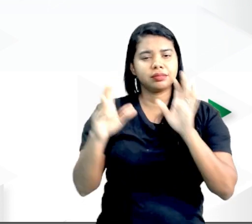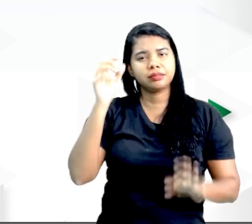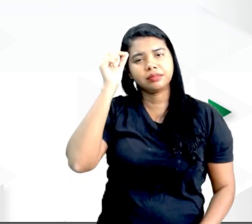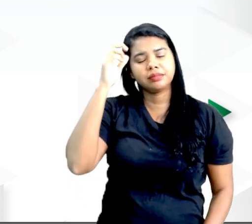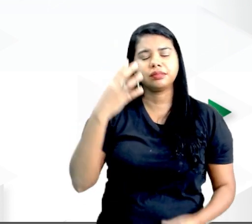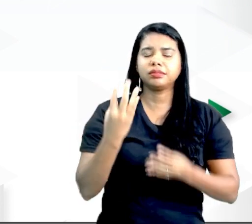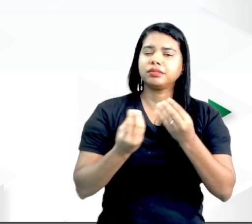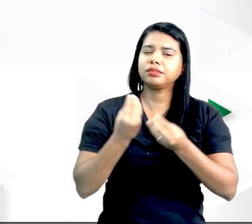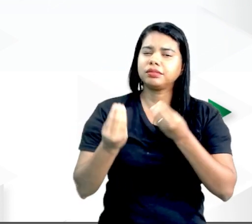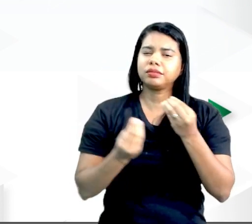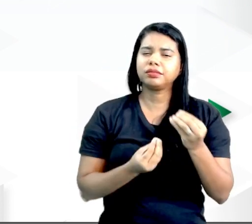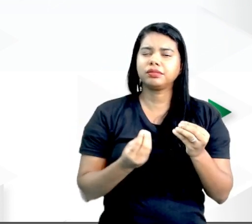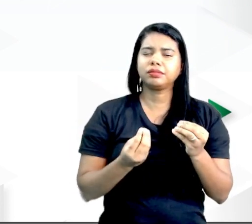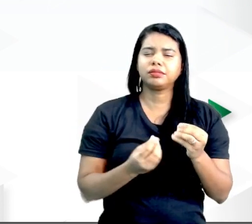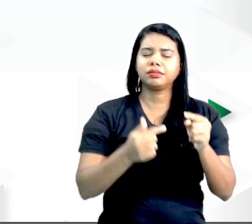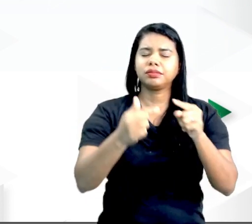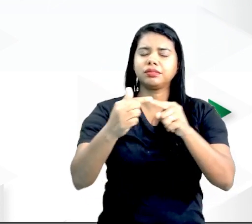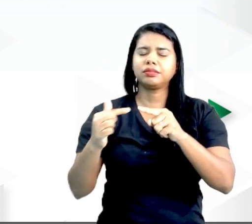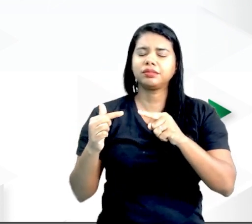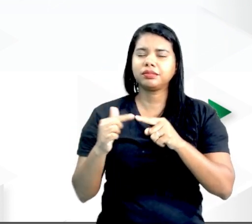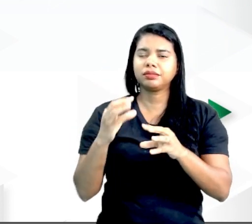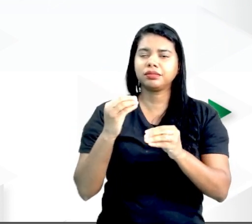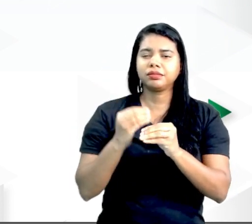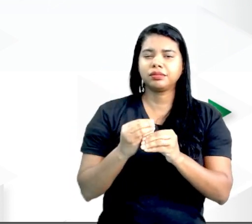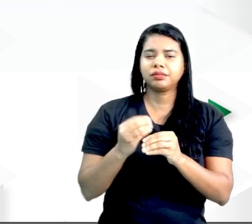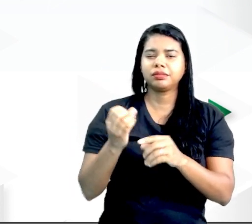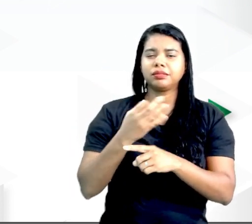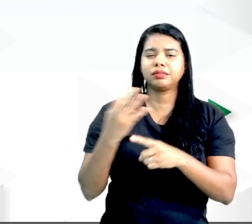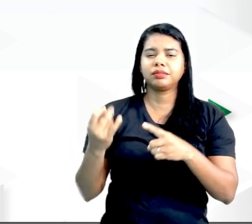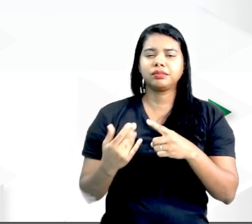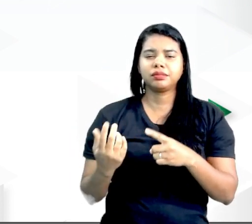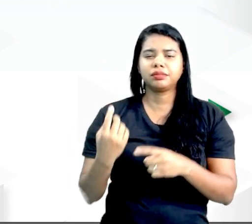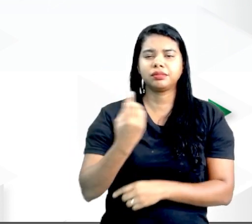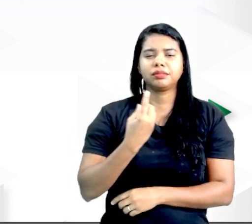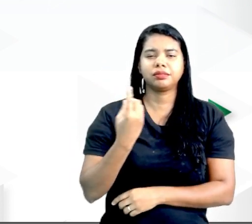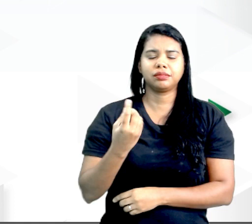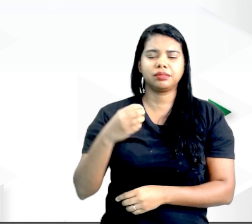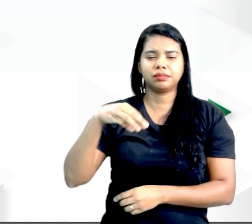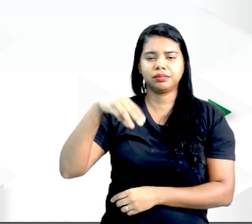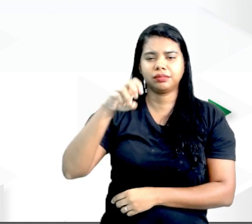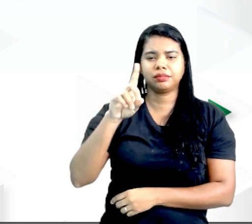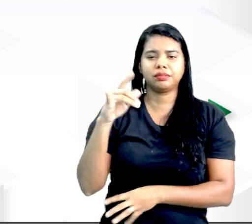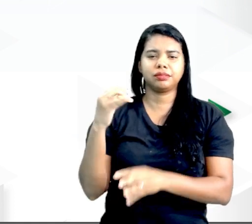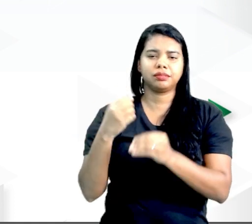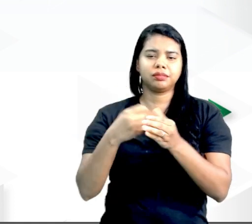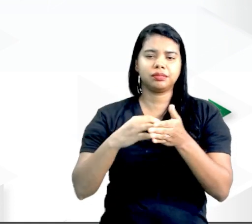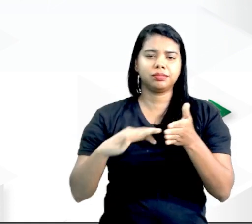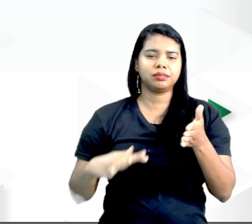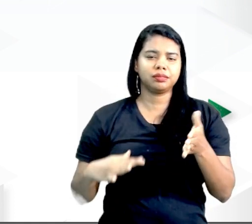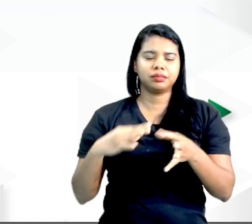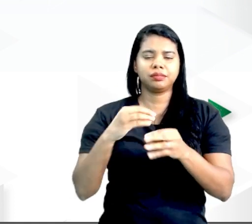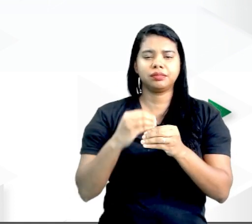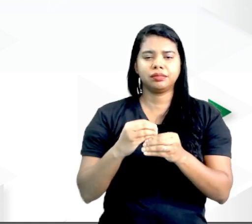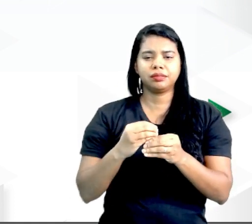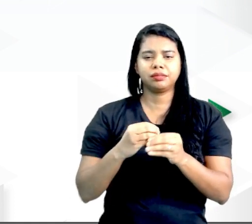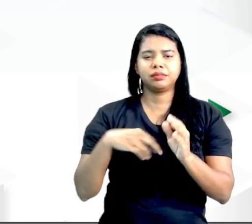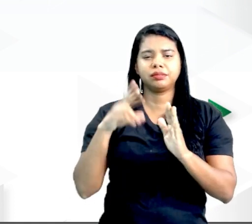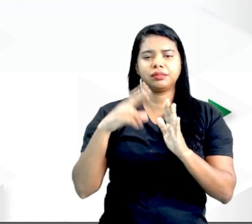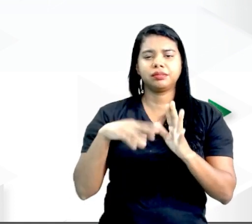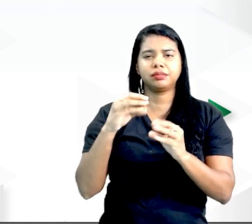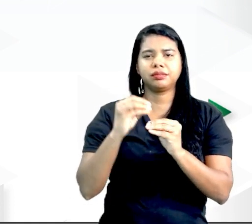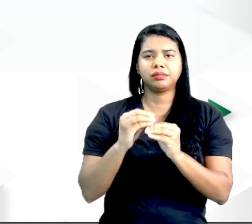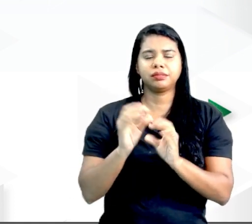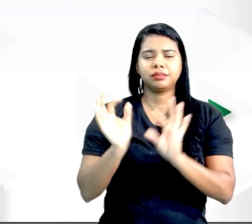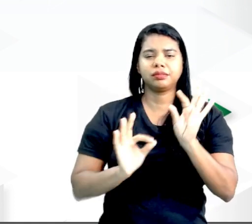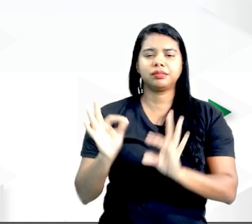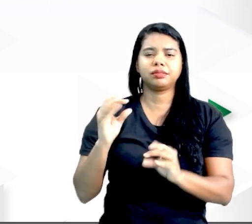de relação em razão das unidades de medida. Então, a gente pode escrever uma razão para relacionar